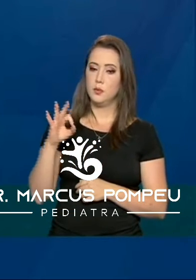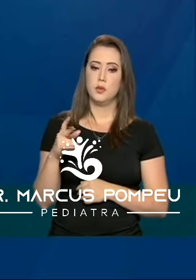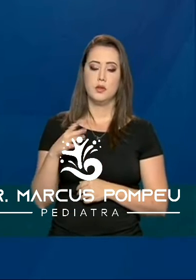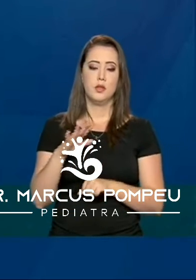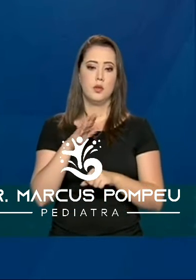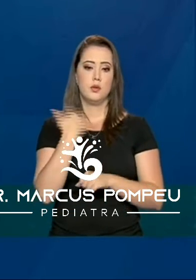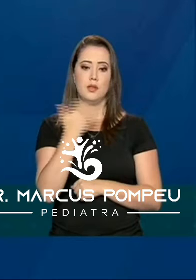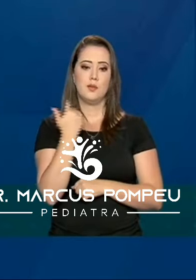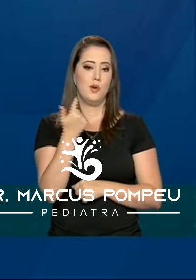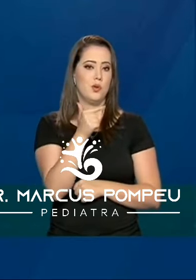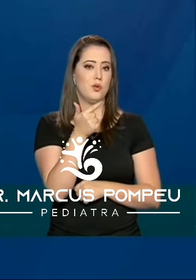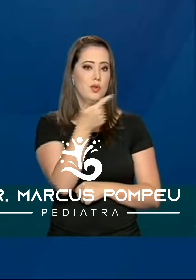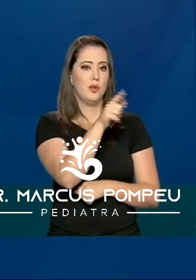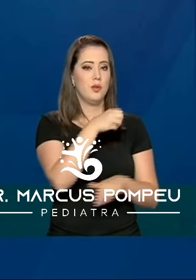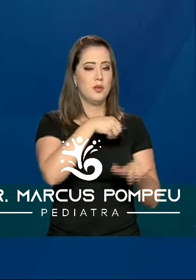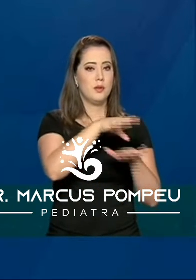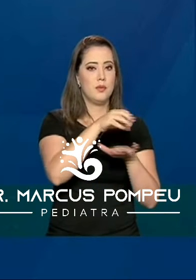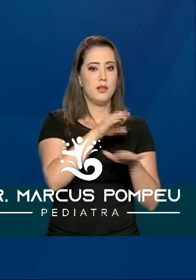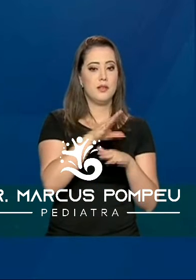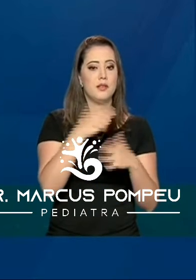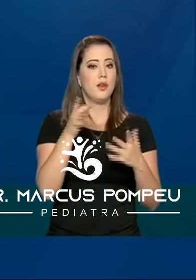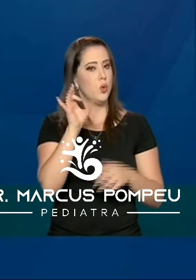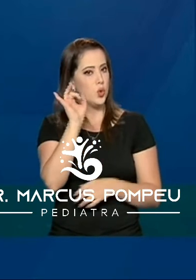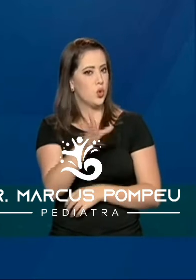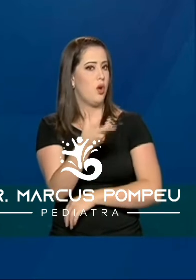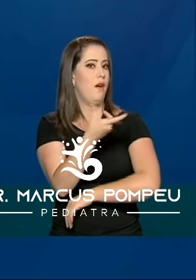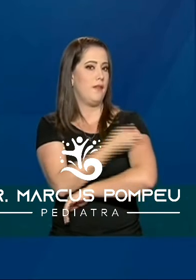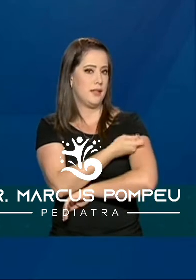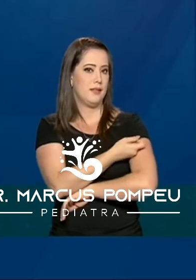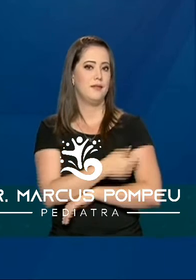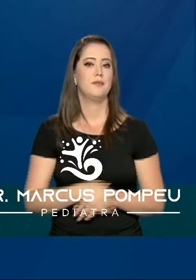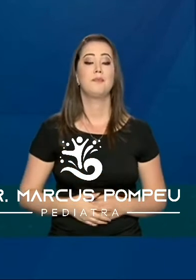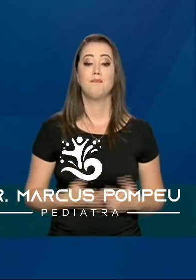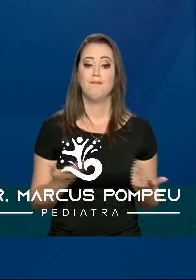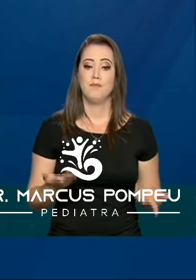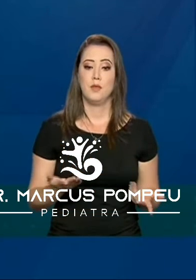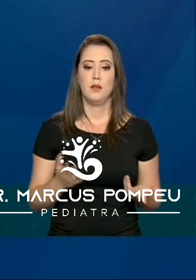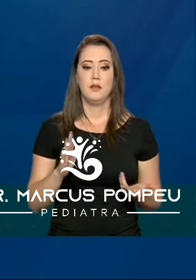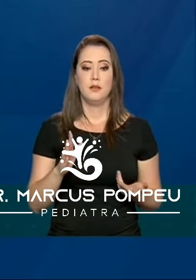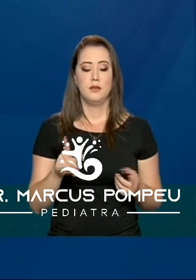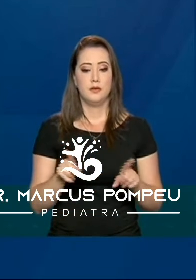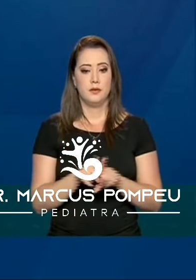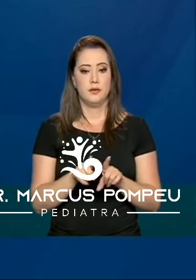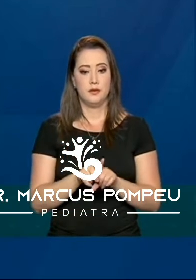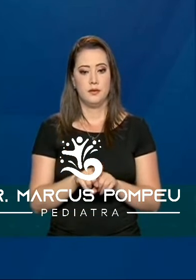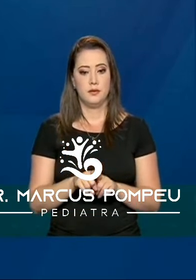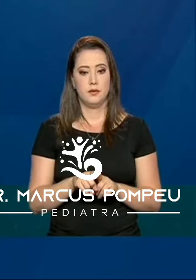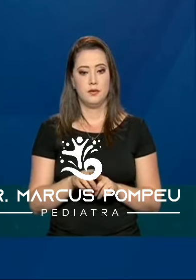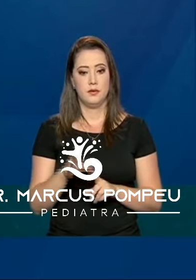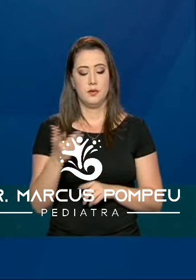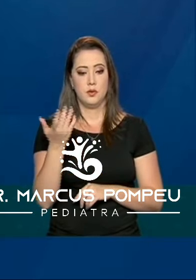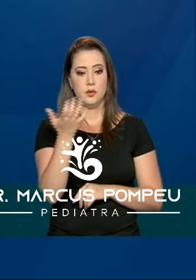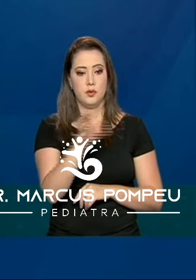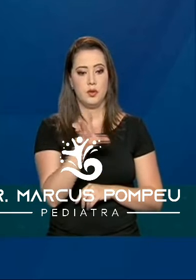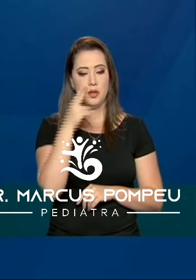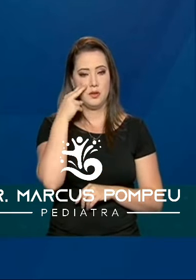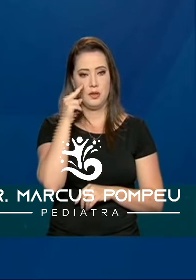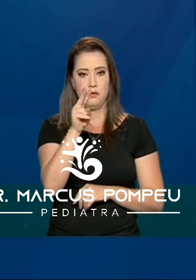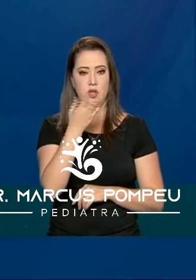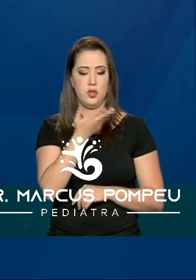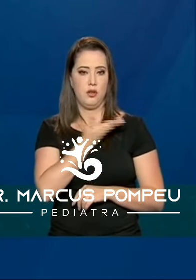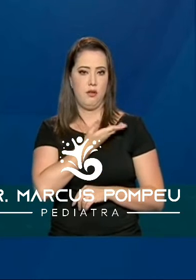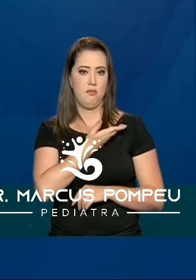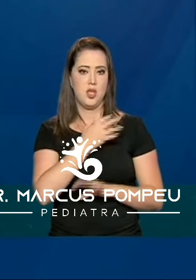explicação a não ser a vacina. Mas eu quero mostrar uma coisa um pouco mais complicada para vocês. Não quero que vocês vejam isso nos parentes de vocês, mas